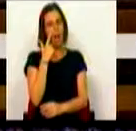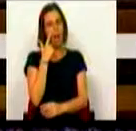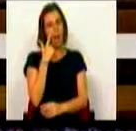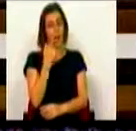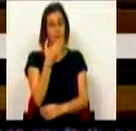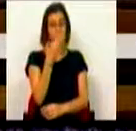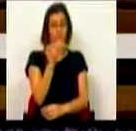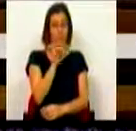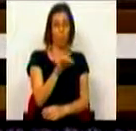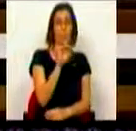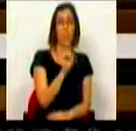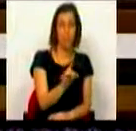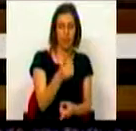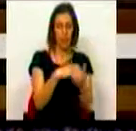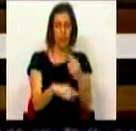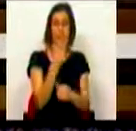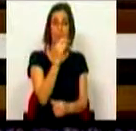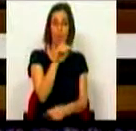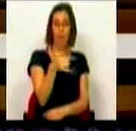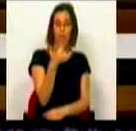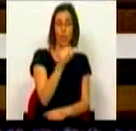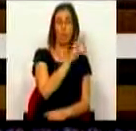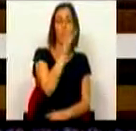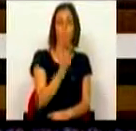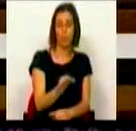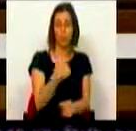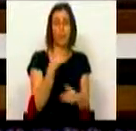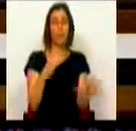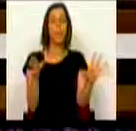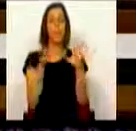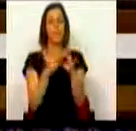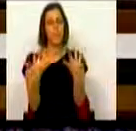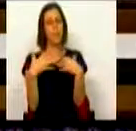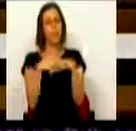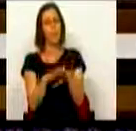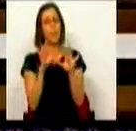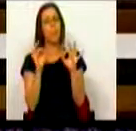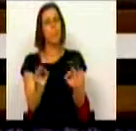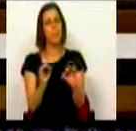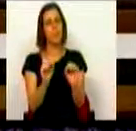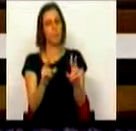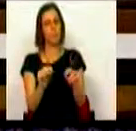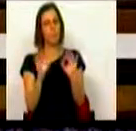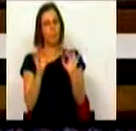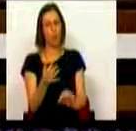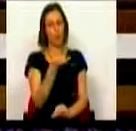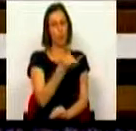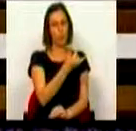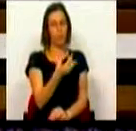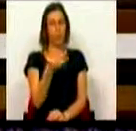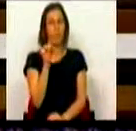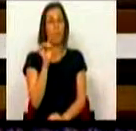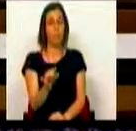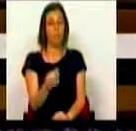dos 7,6 para os 3,2%, o que correspondeu a uma integração, em termos líquidos, de 229